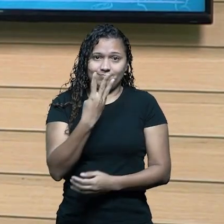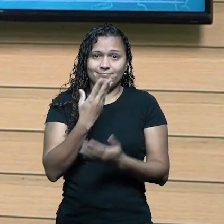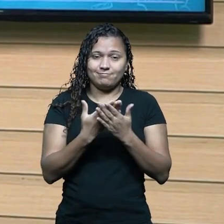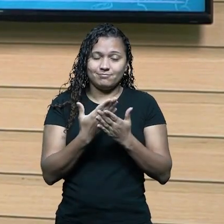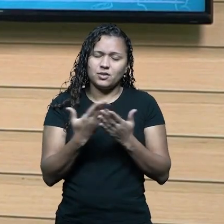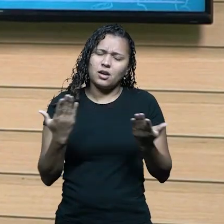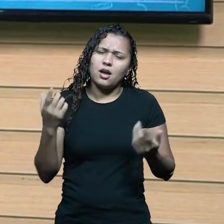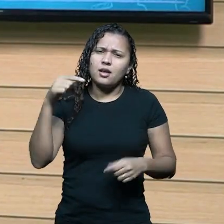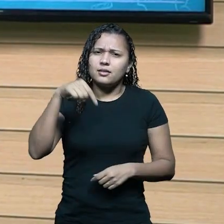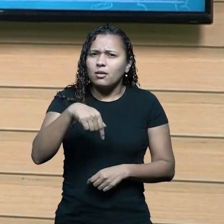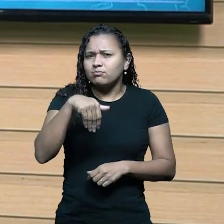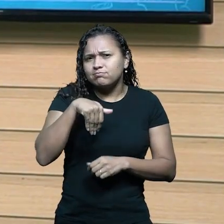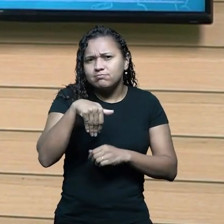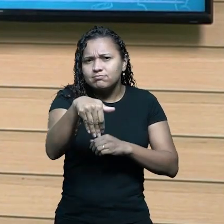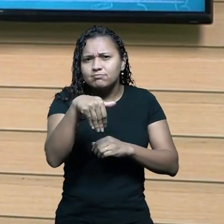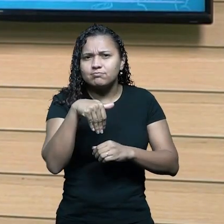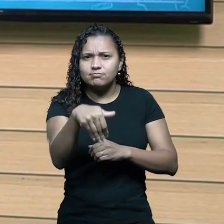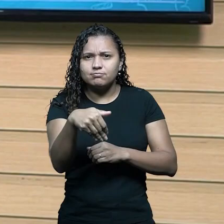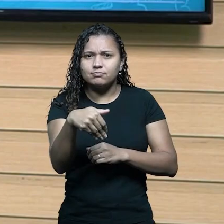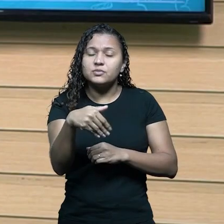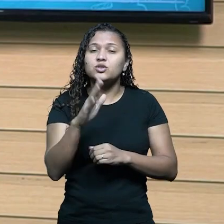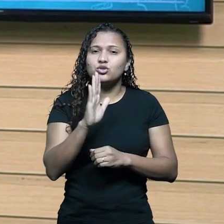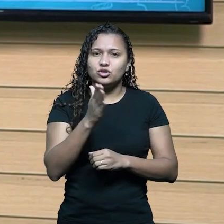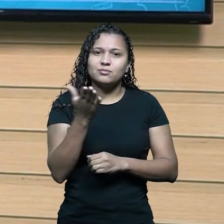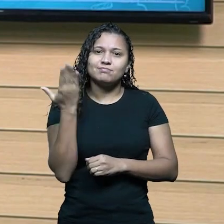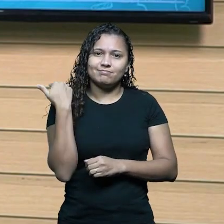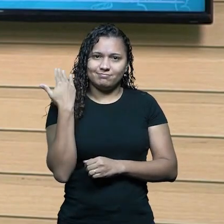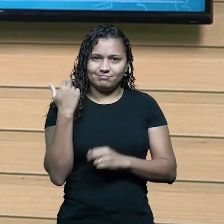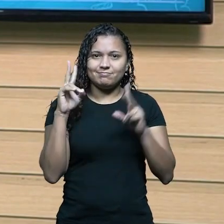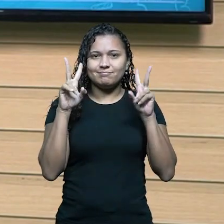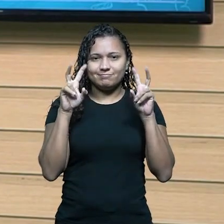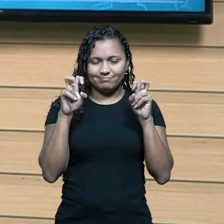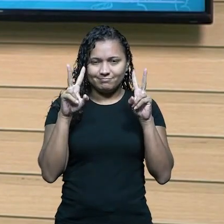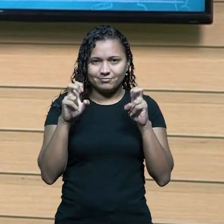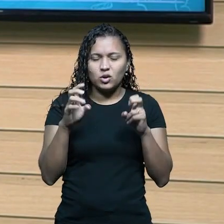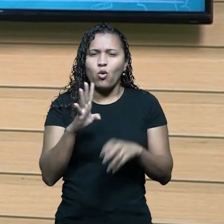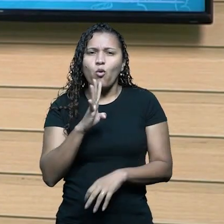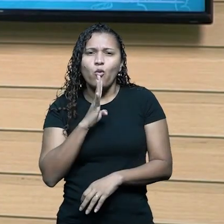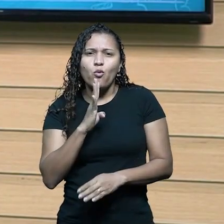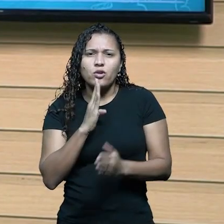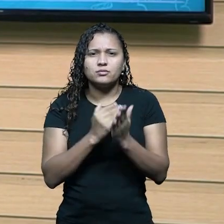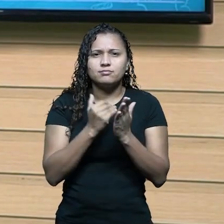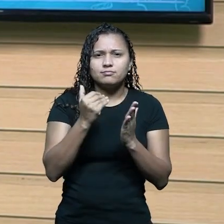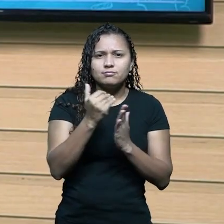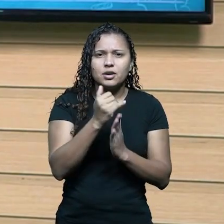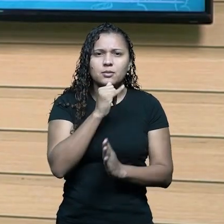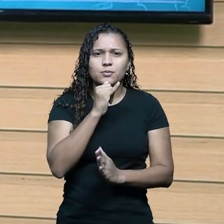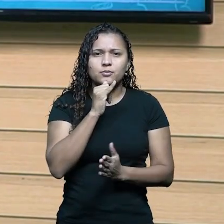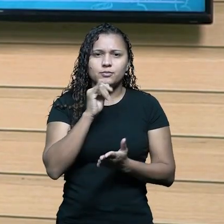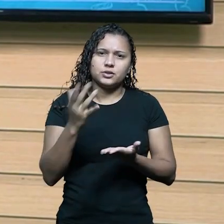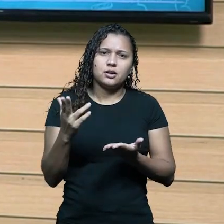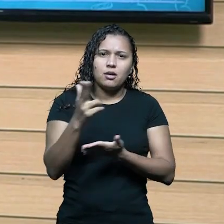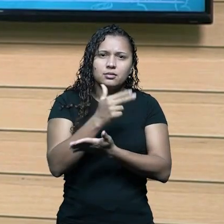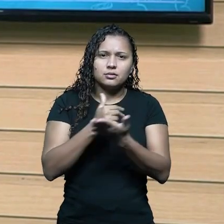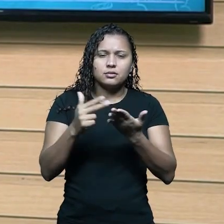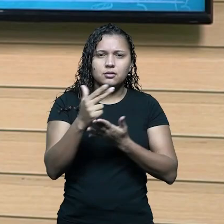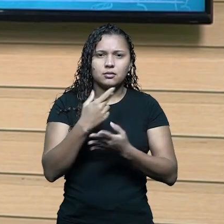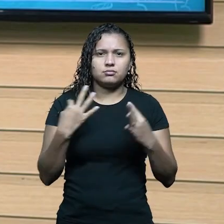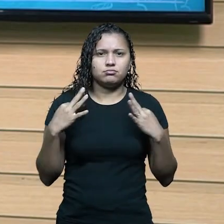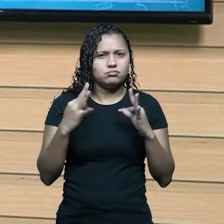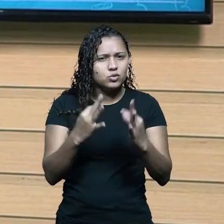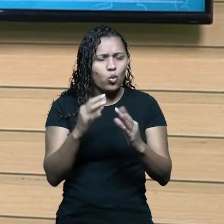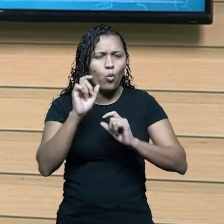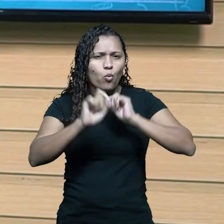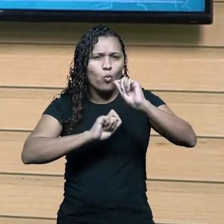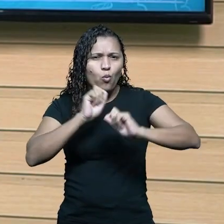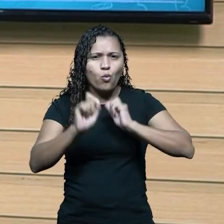iremos dar continuidade ao pouco do que nós já vimos e conhecer um pouco mais sobre a parte de desenho técnico, o que é o